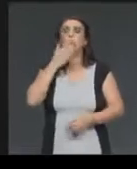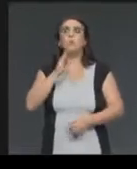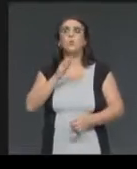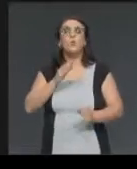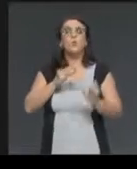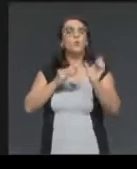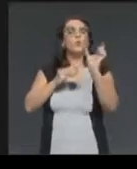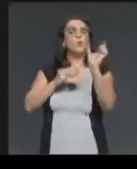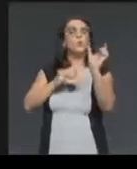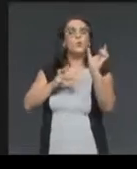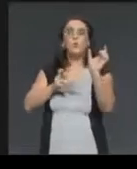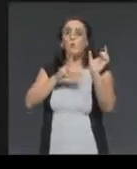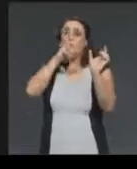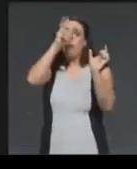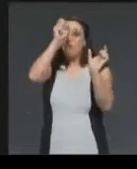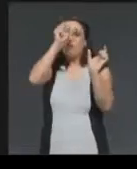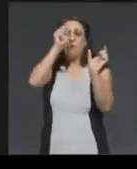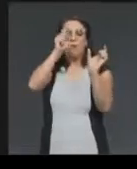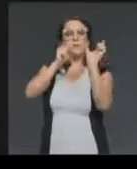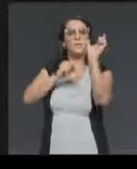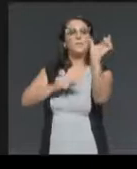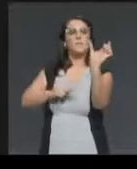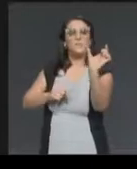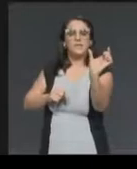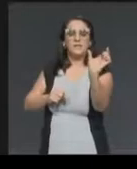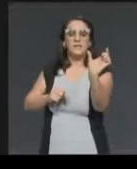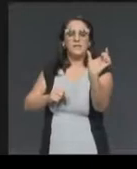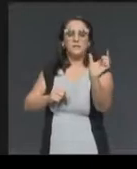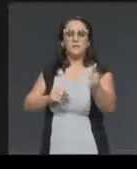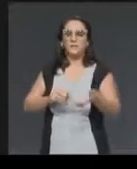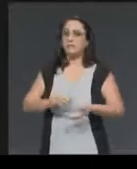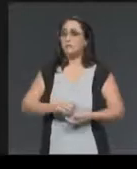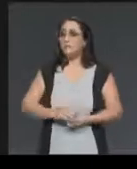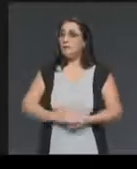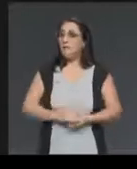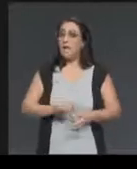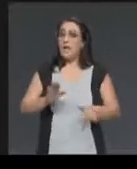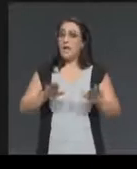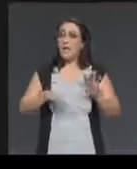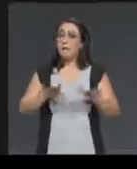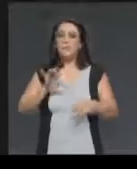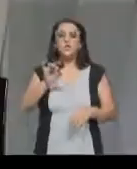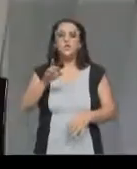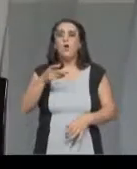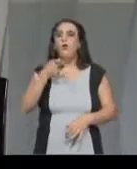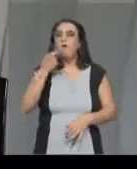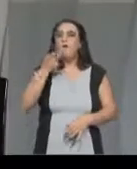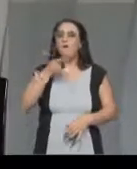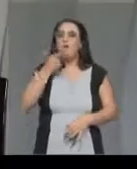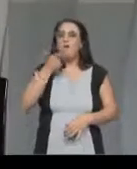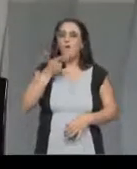palavra, professora? Na maioria das vezes, só de pronunciar a